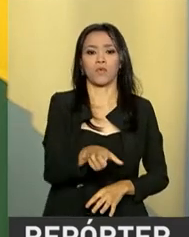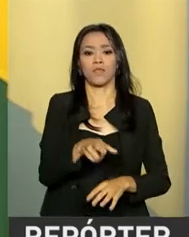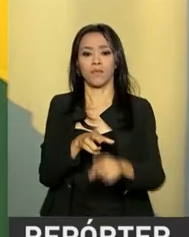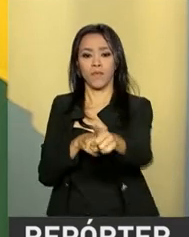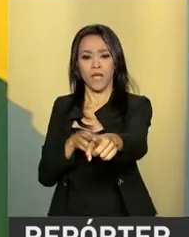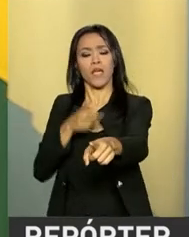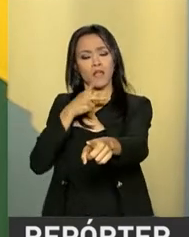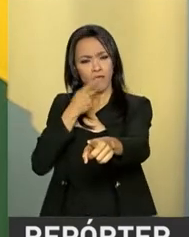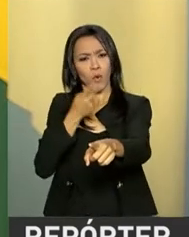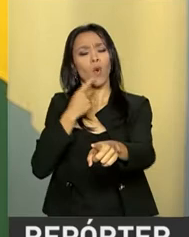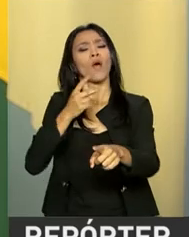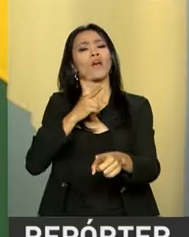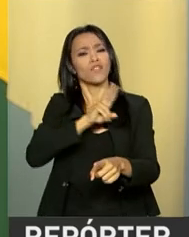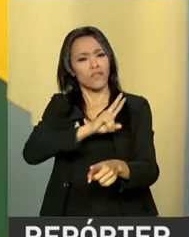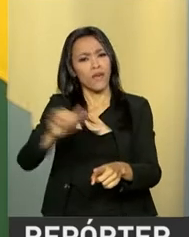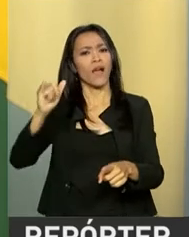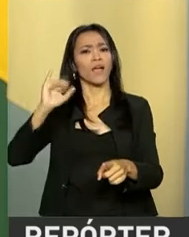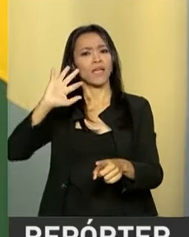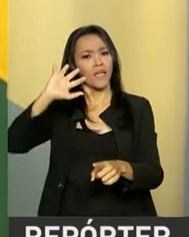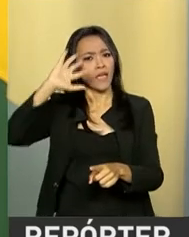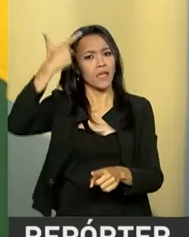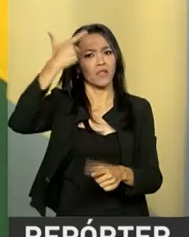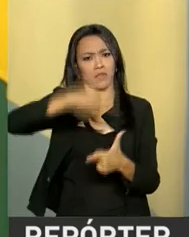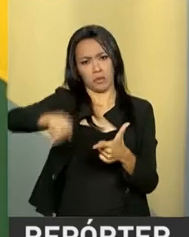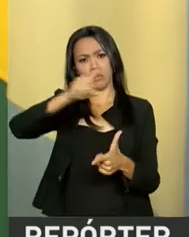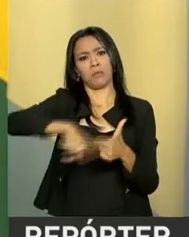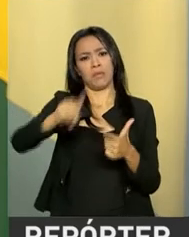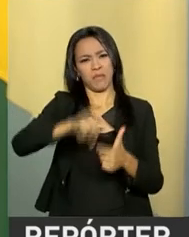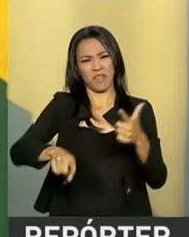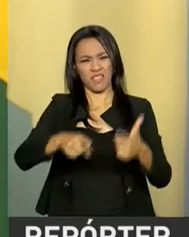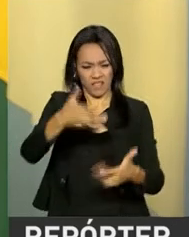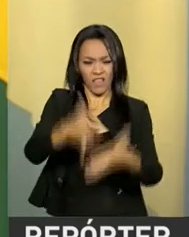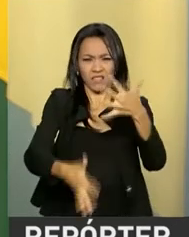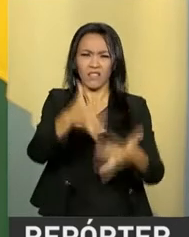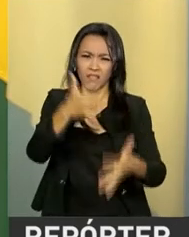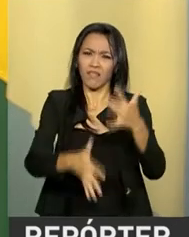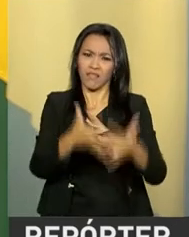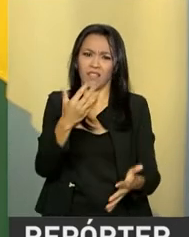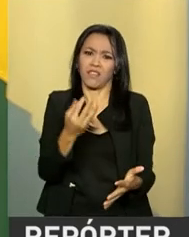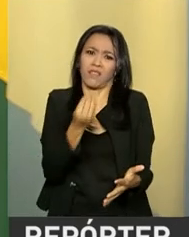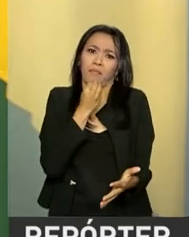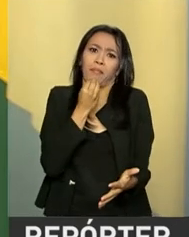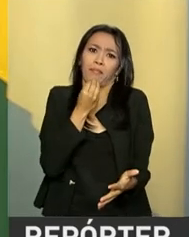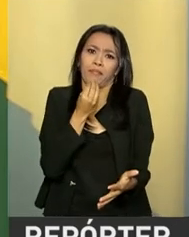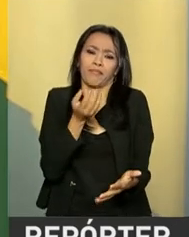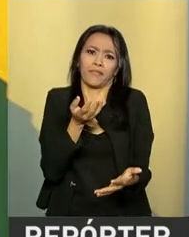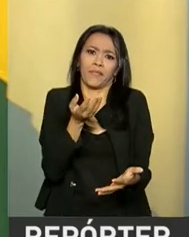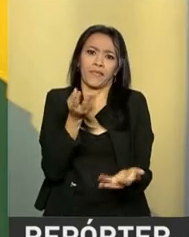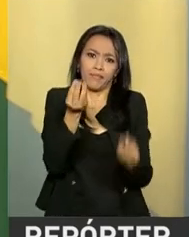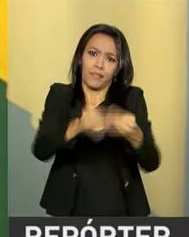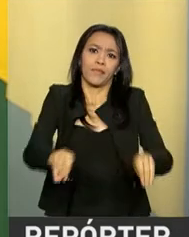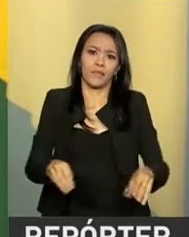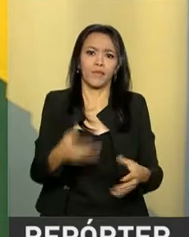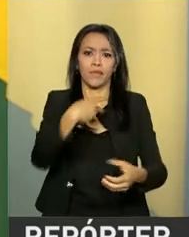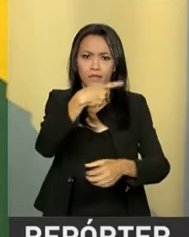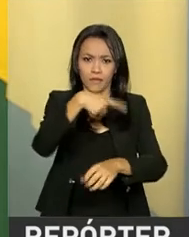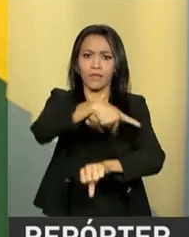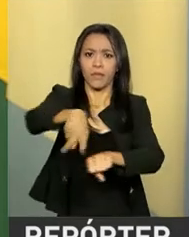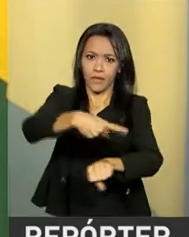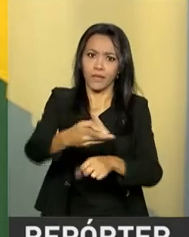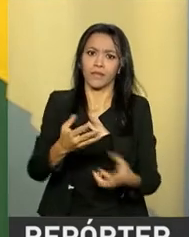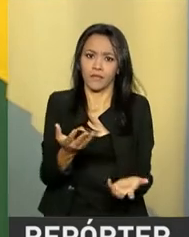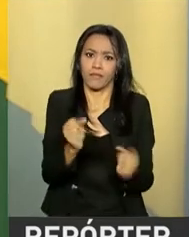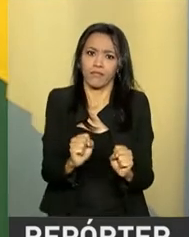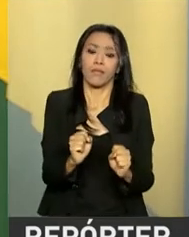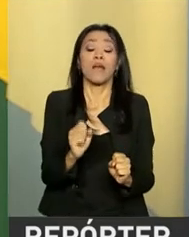superaremos esse embaraço que pode causar prejuízos ao país, mas digo eu,